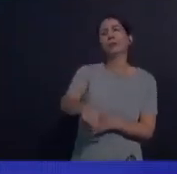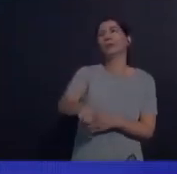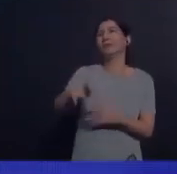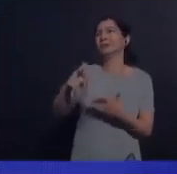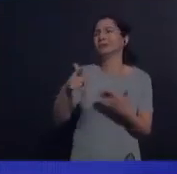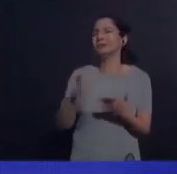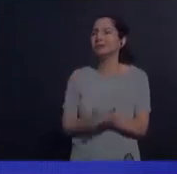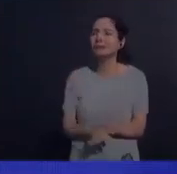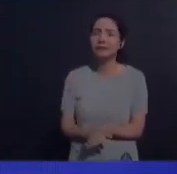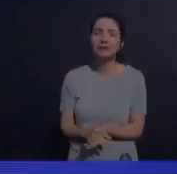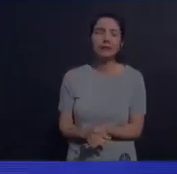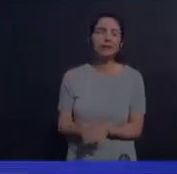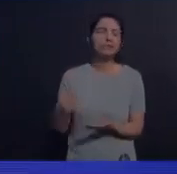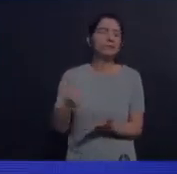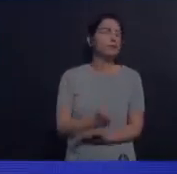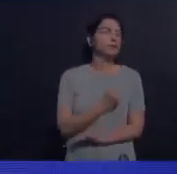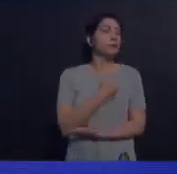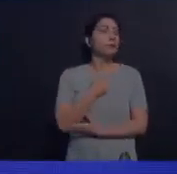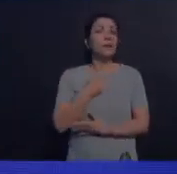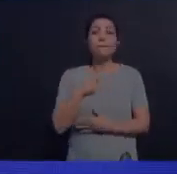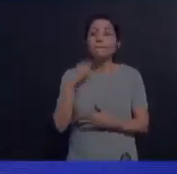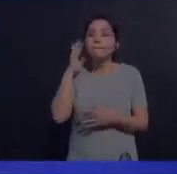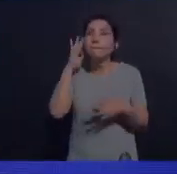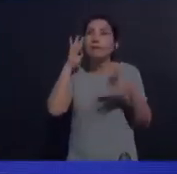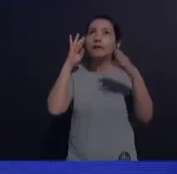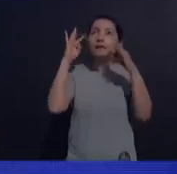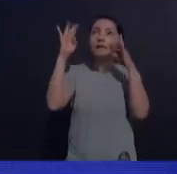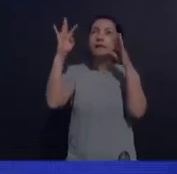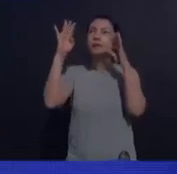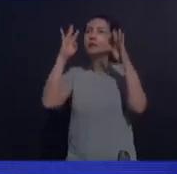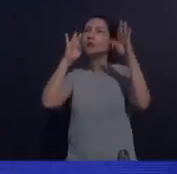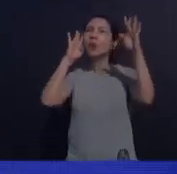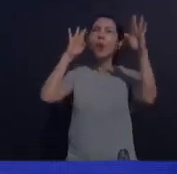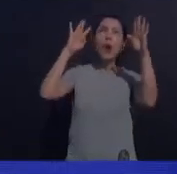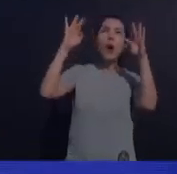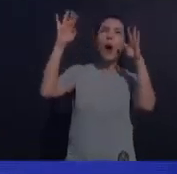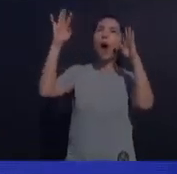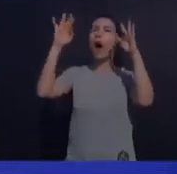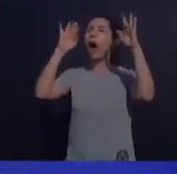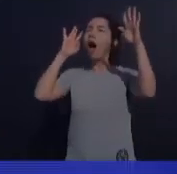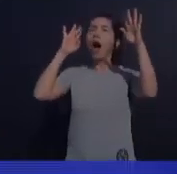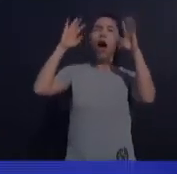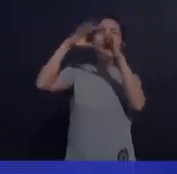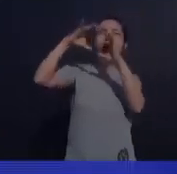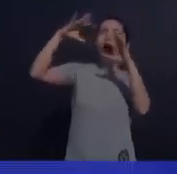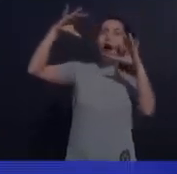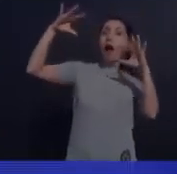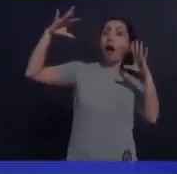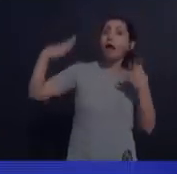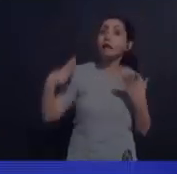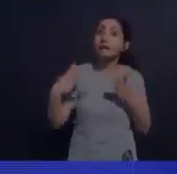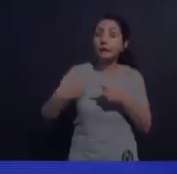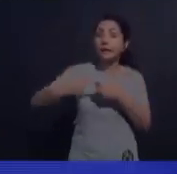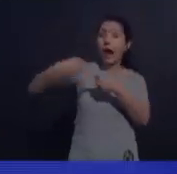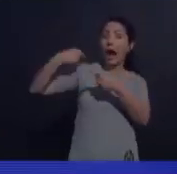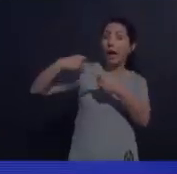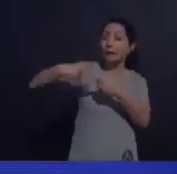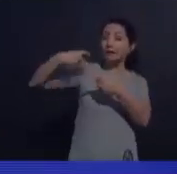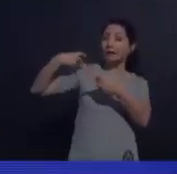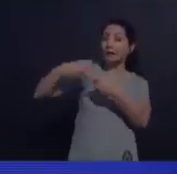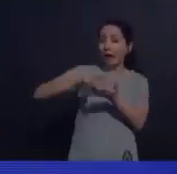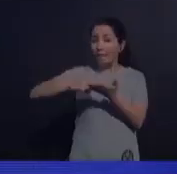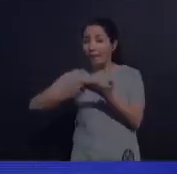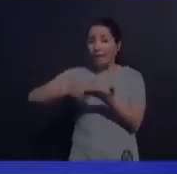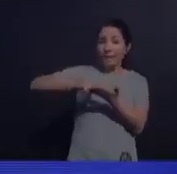né que a minha imaginação criava ilusão eu tinha tanto medo que travar a semana sem conseguir dormir rica